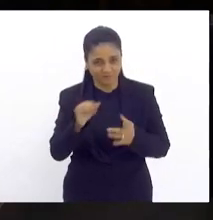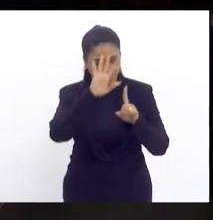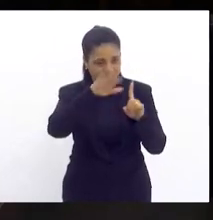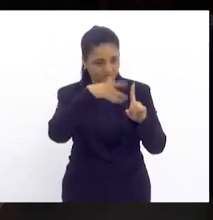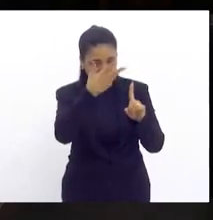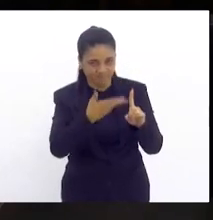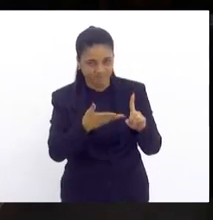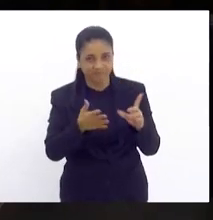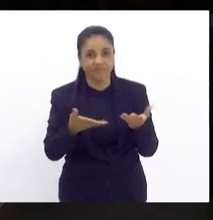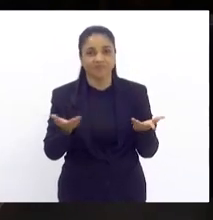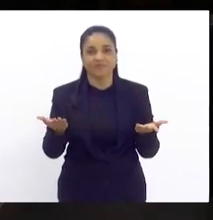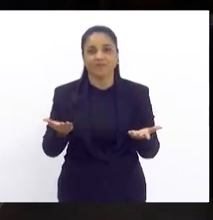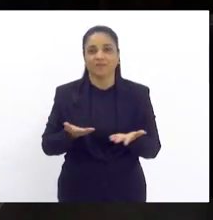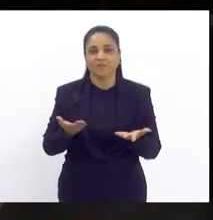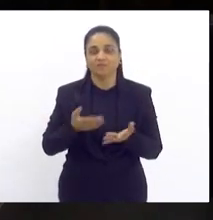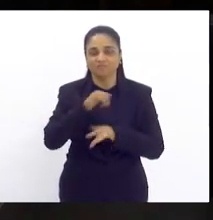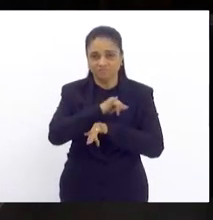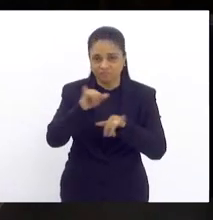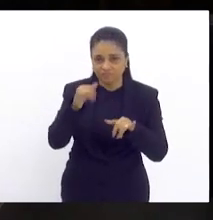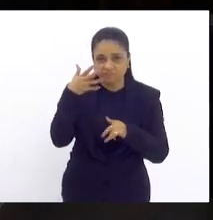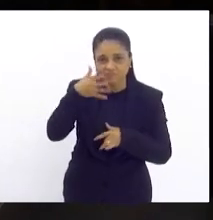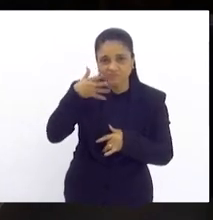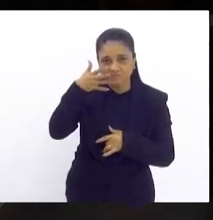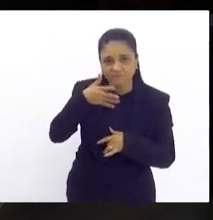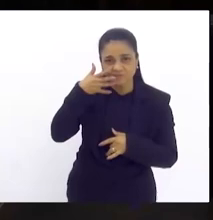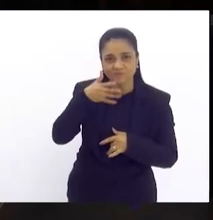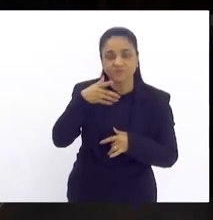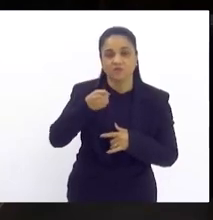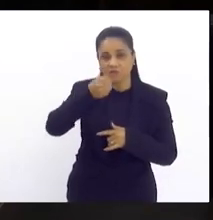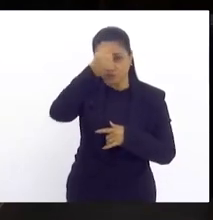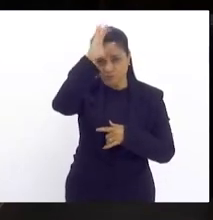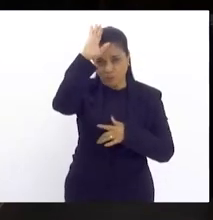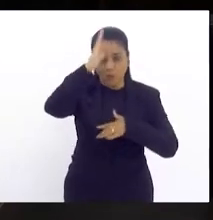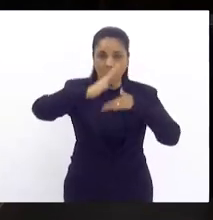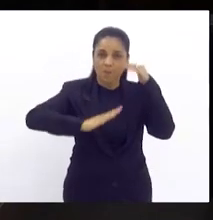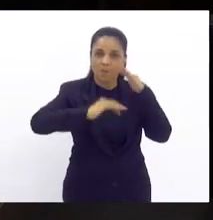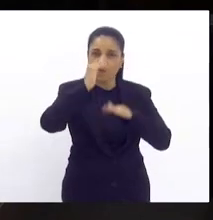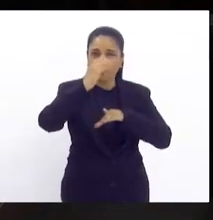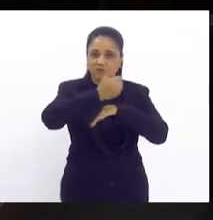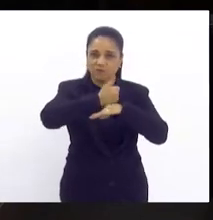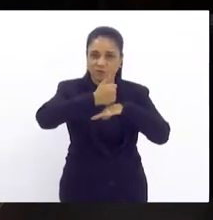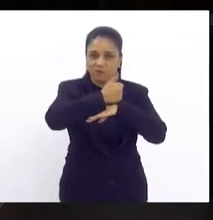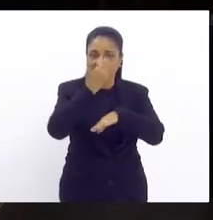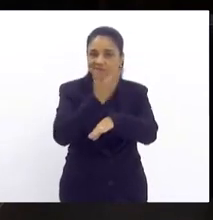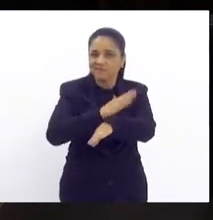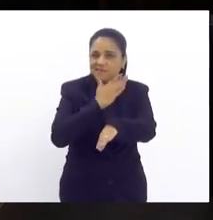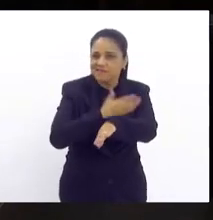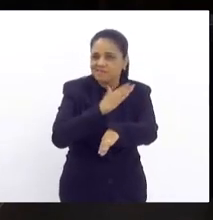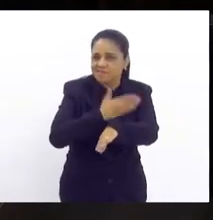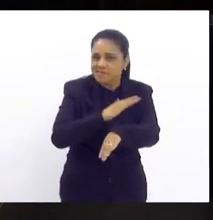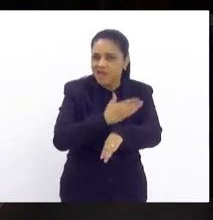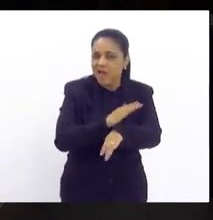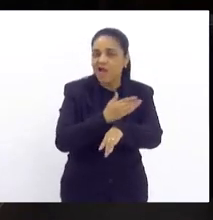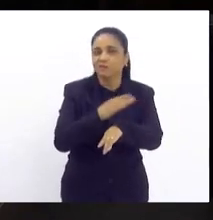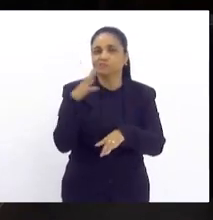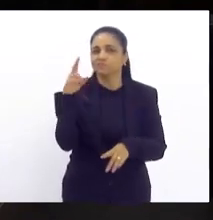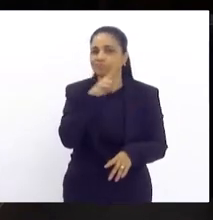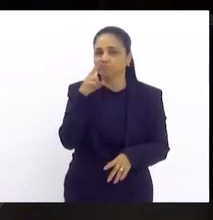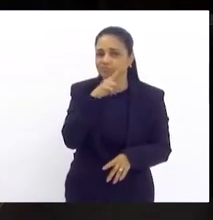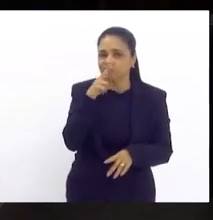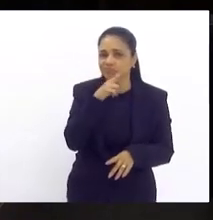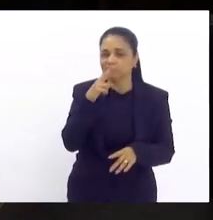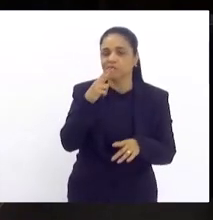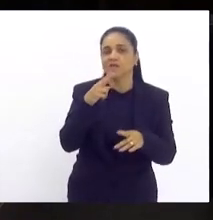Eu quero dizer, senhor deputado, que os bombeiros são profissionais treinados para lidar com emergências e